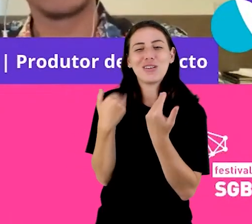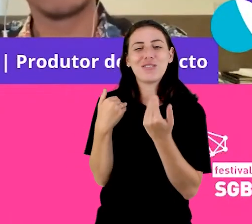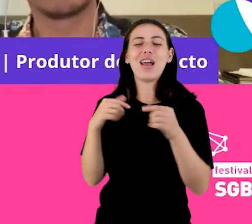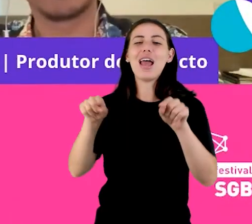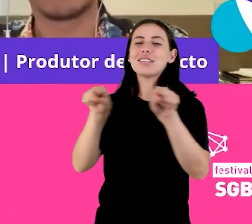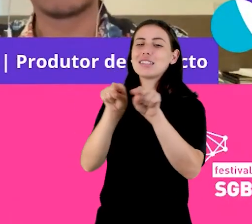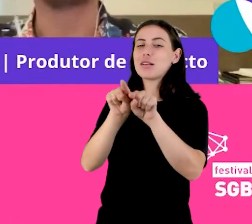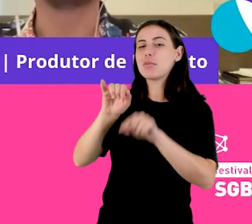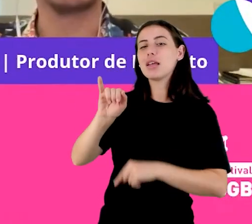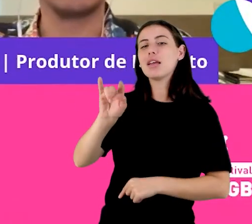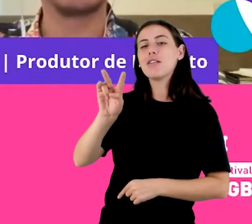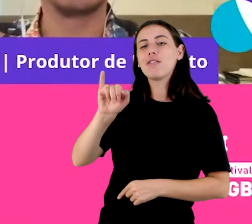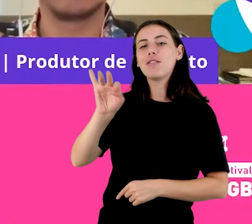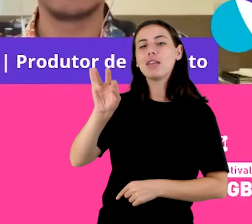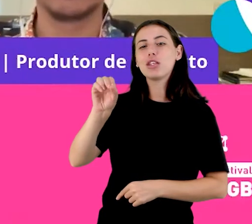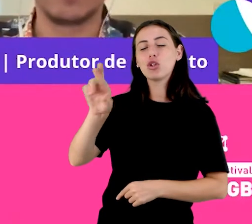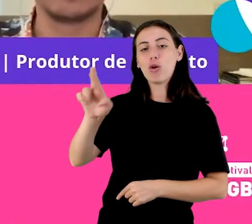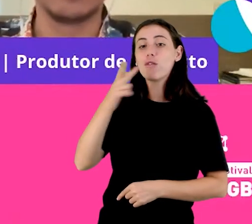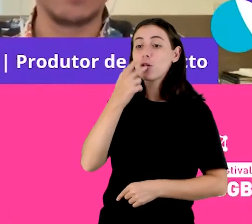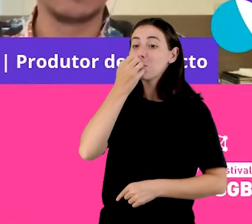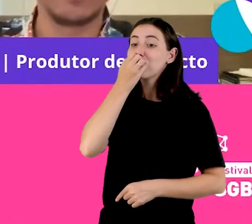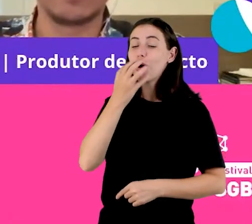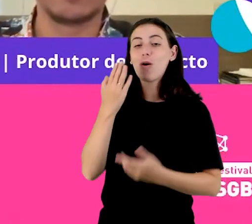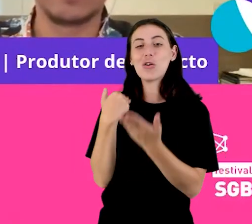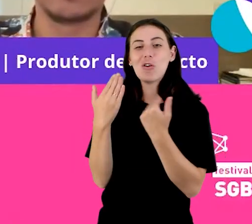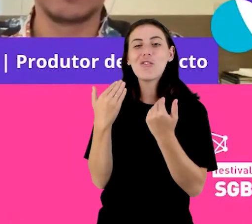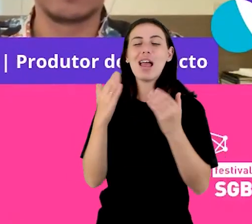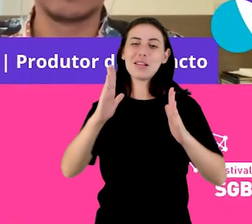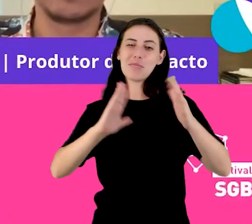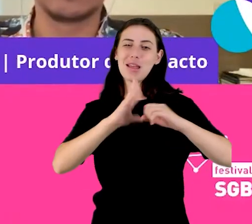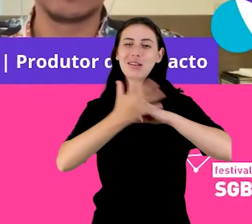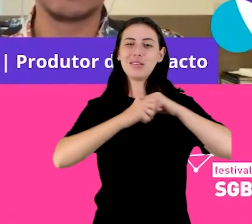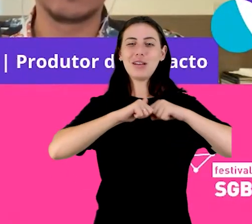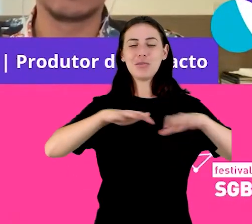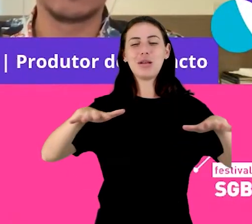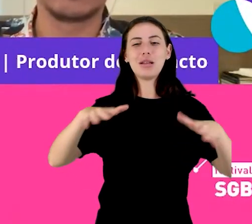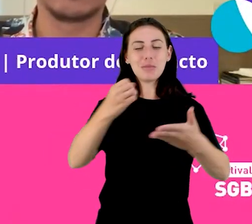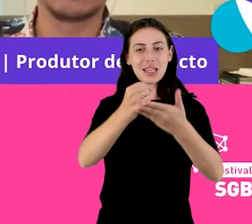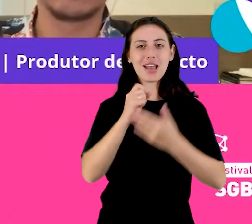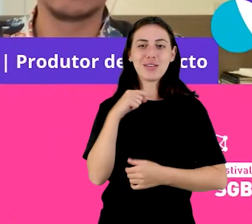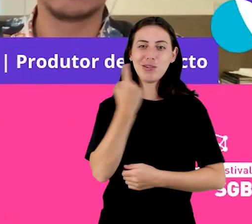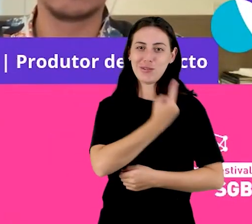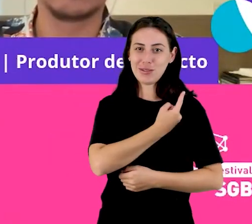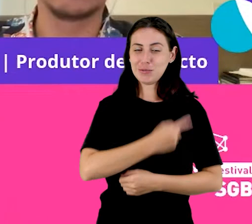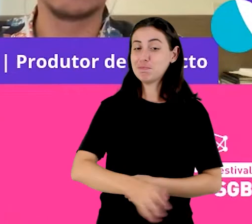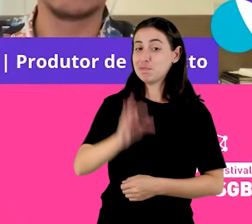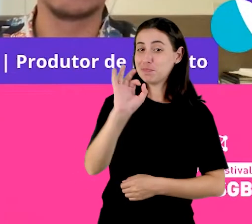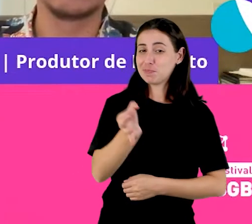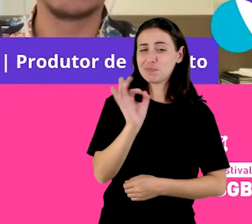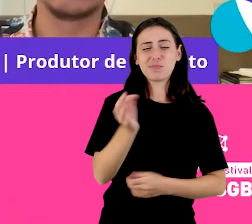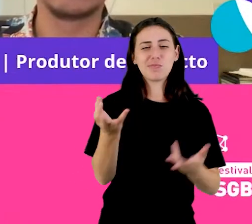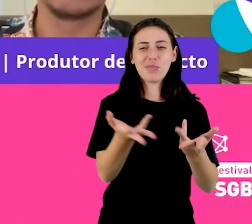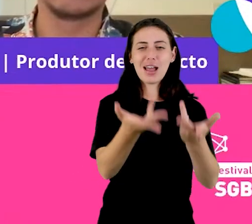educar muito, as coisas mais simples precisa que ainda não foi levantado em pauta.